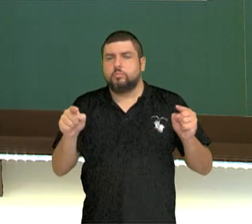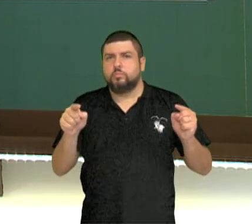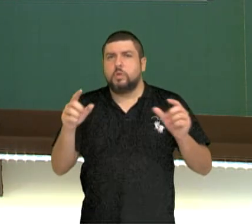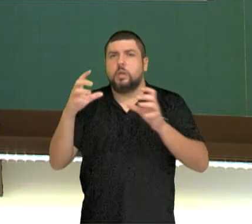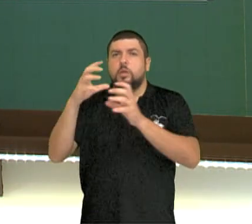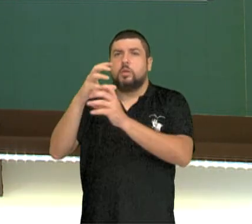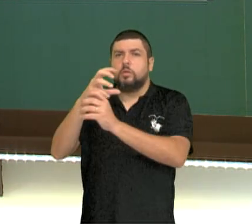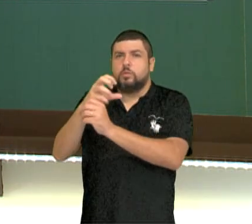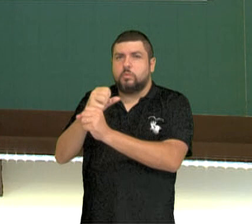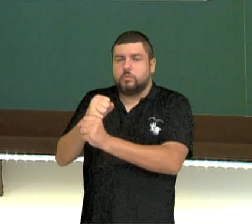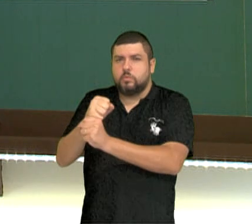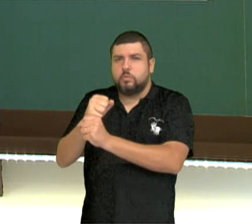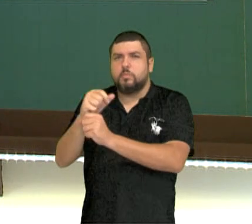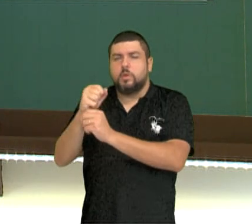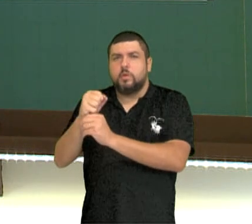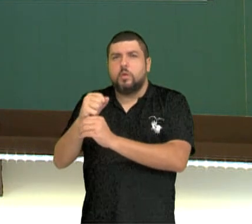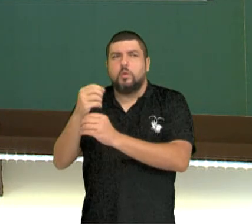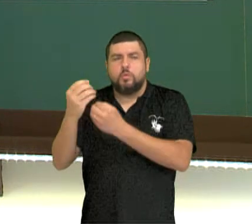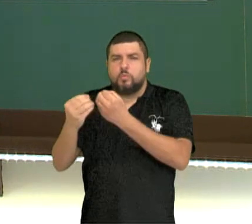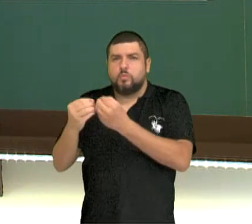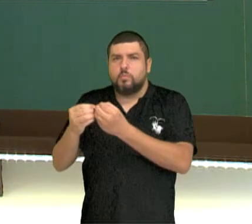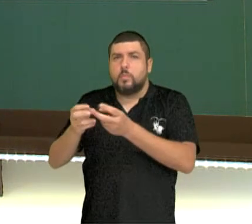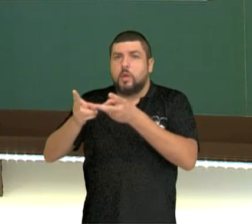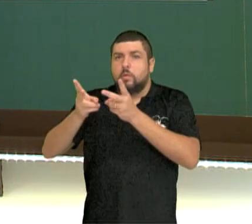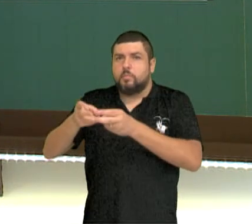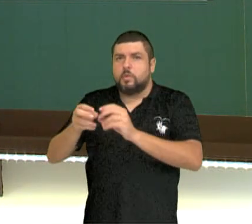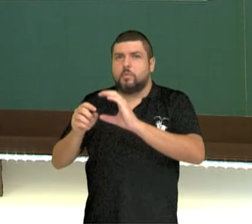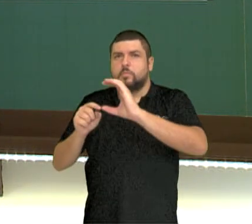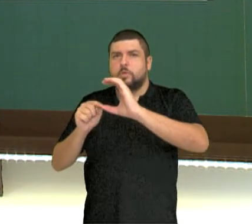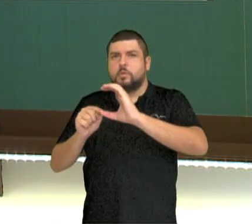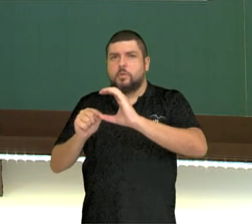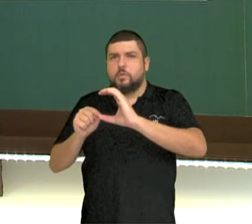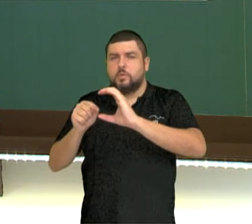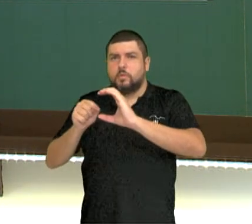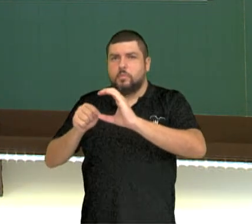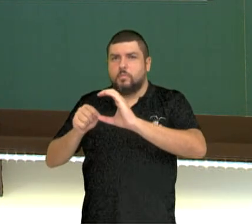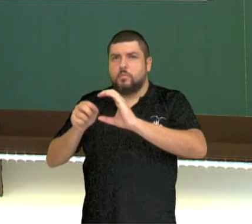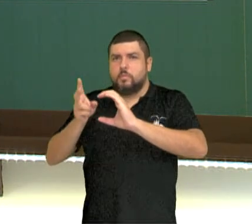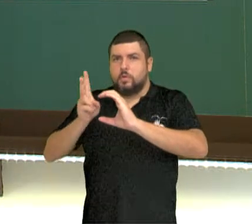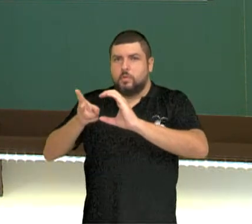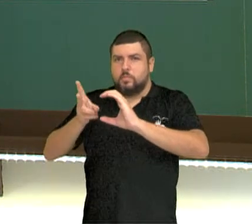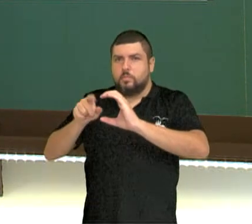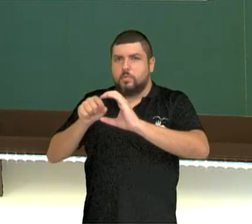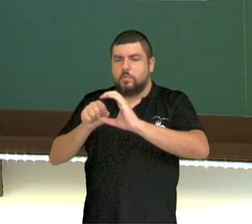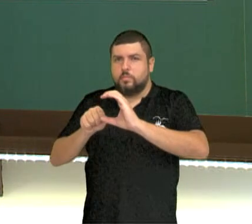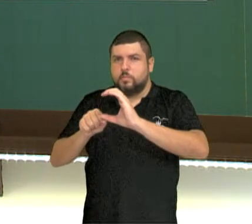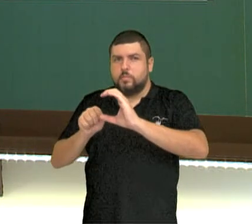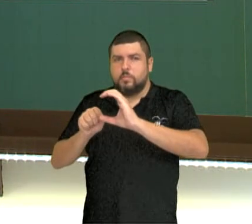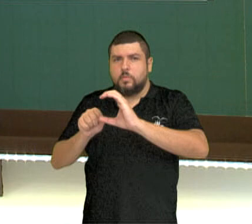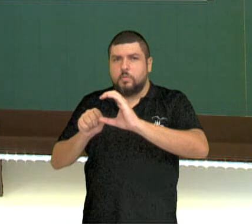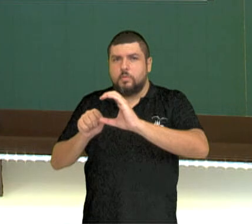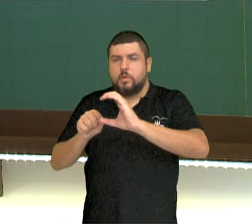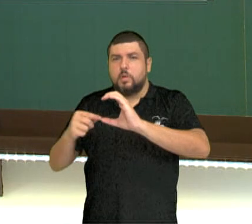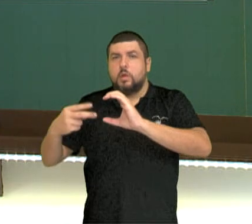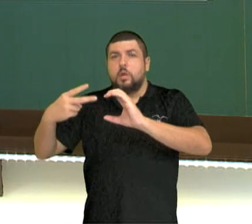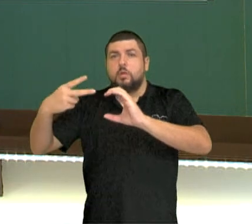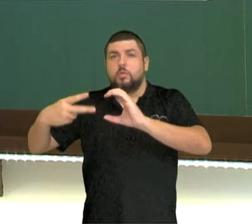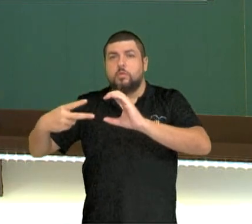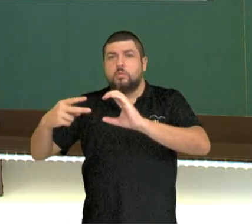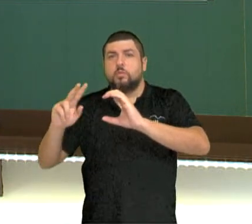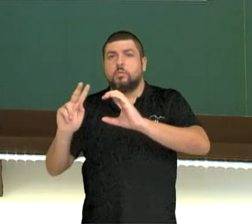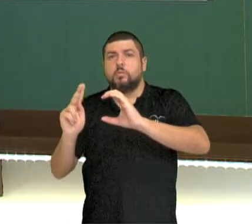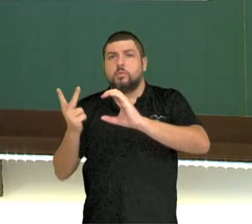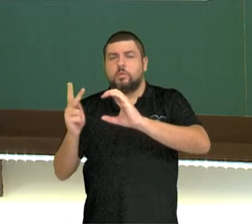átomo de carbono mantendo balanceamento, mantém-se. e 2 átomos de oxigênio, ou